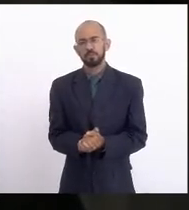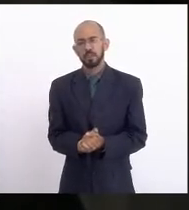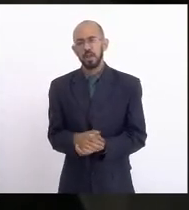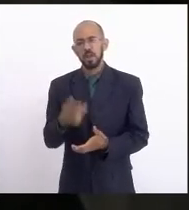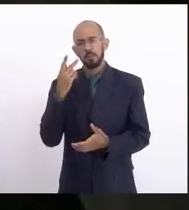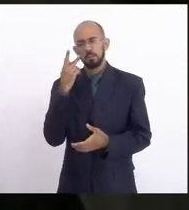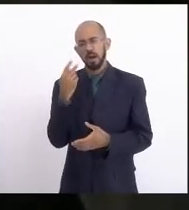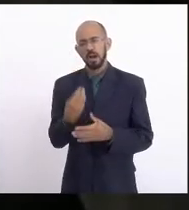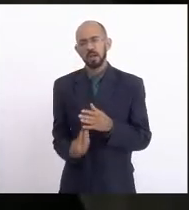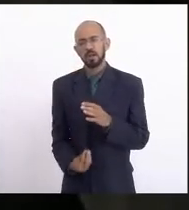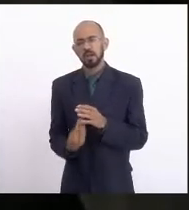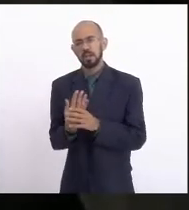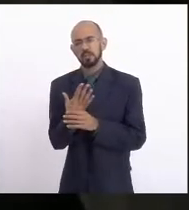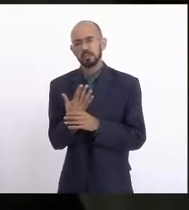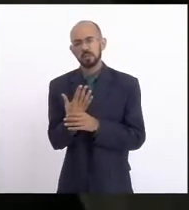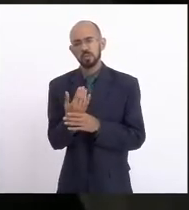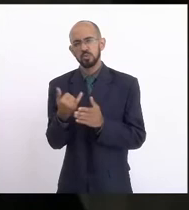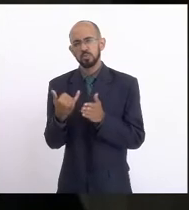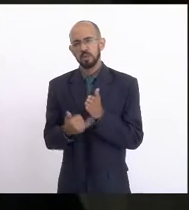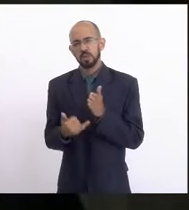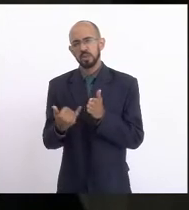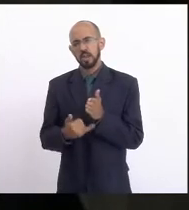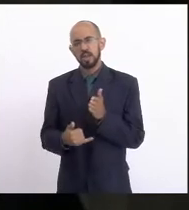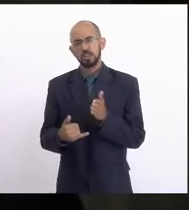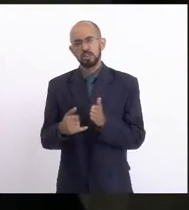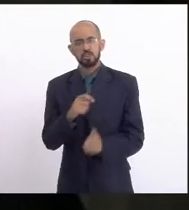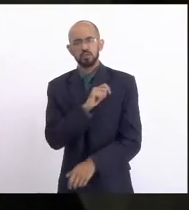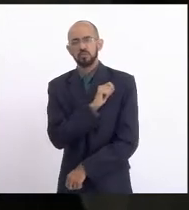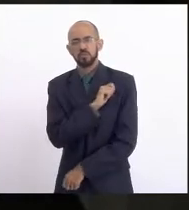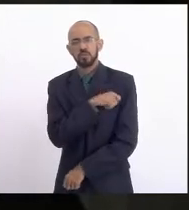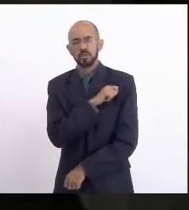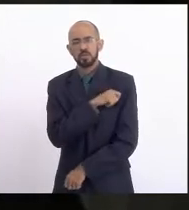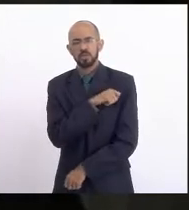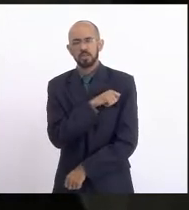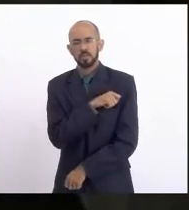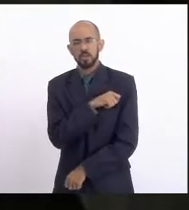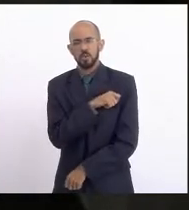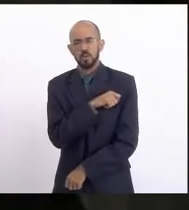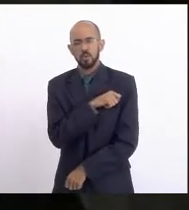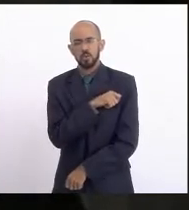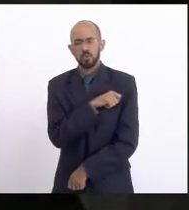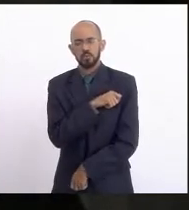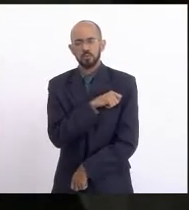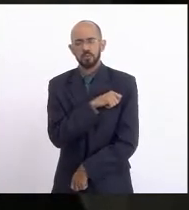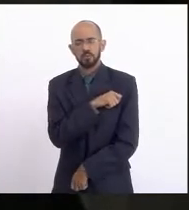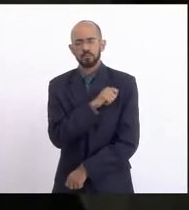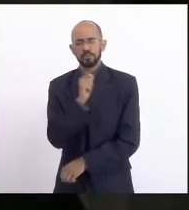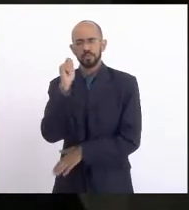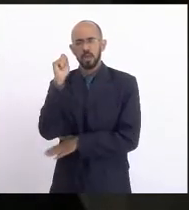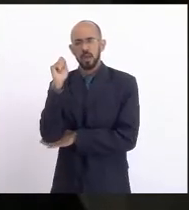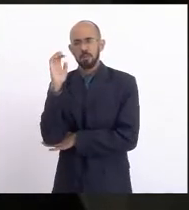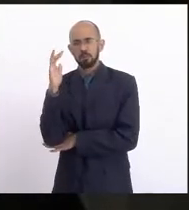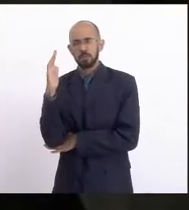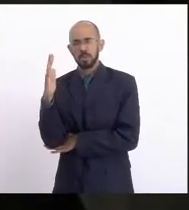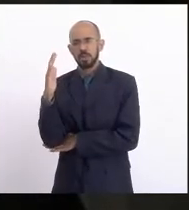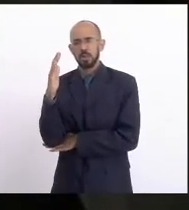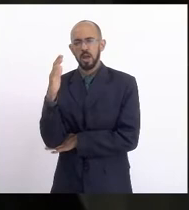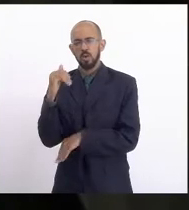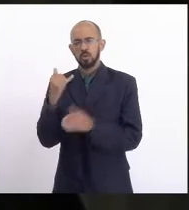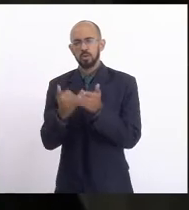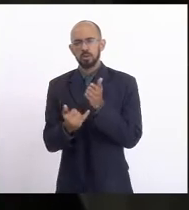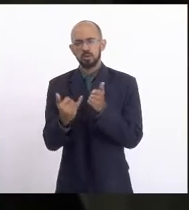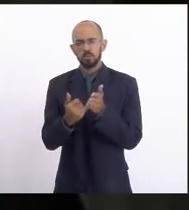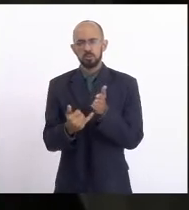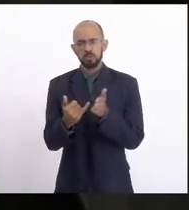de uma taxa de fiscalização tributária e ambiental em cima